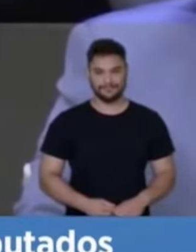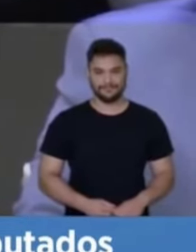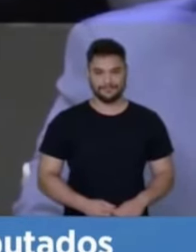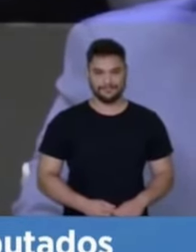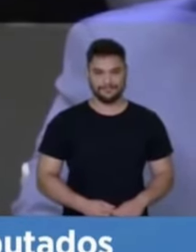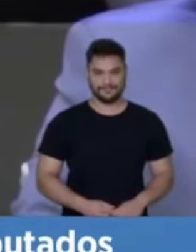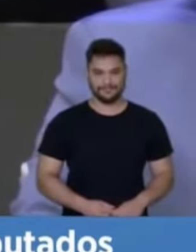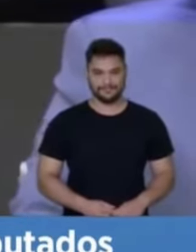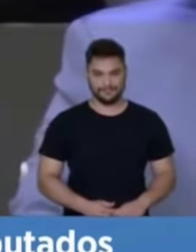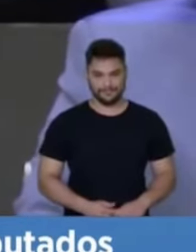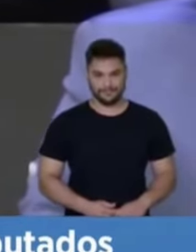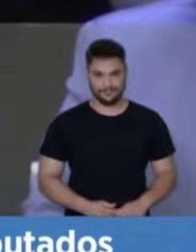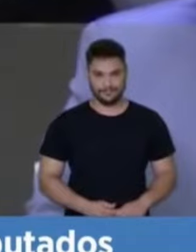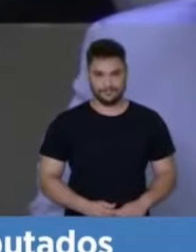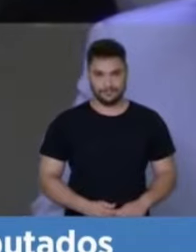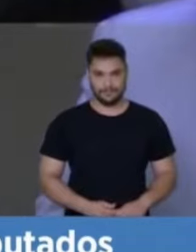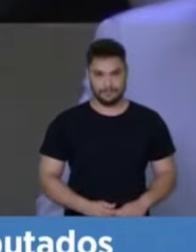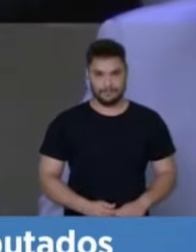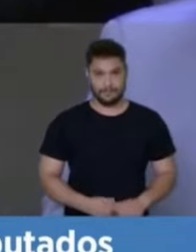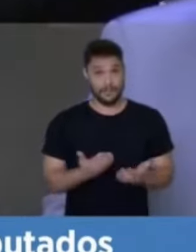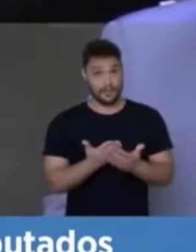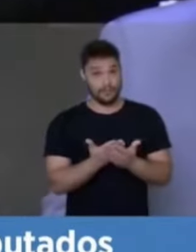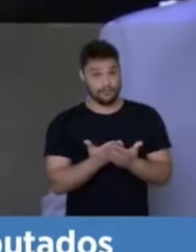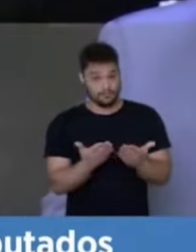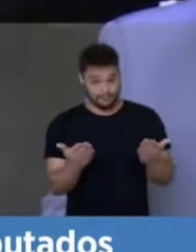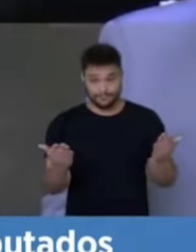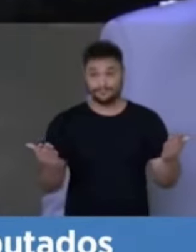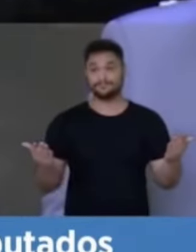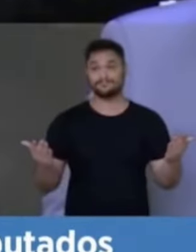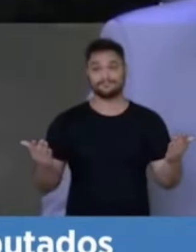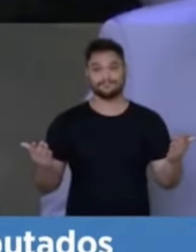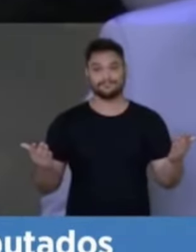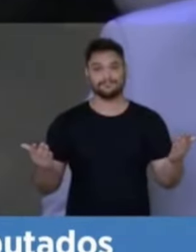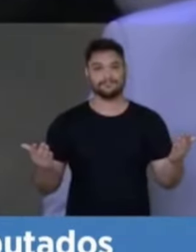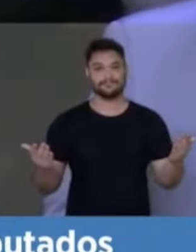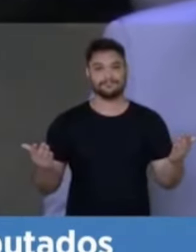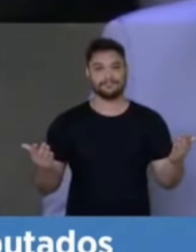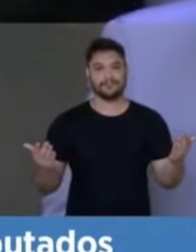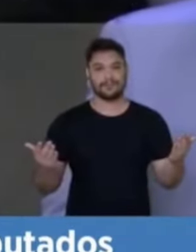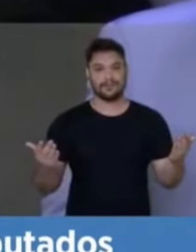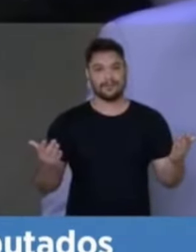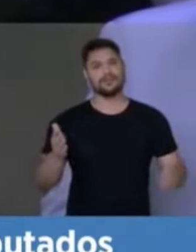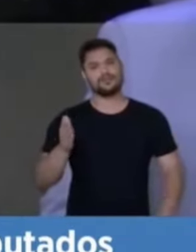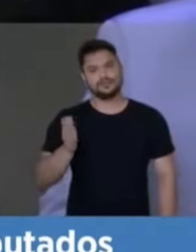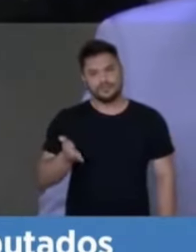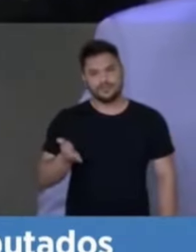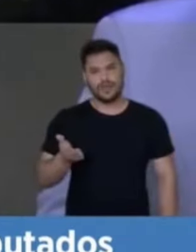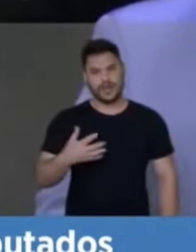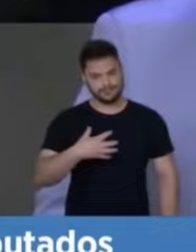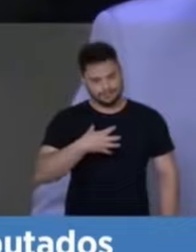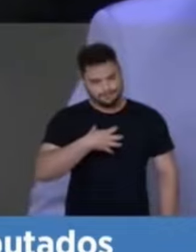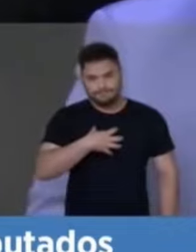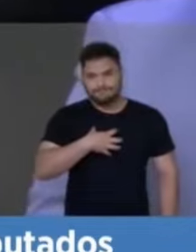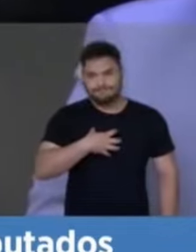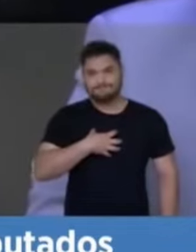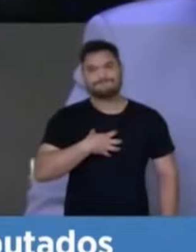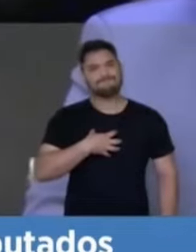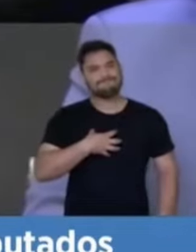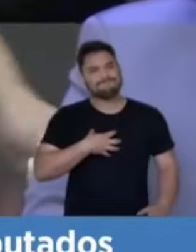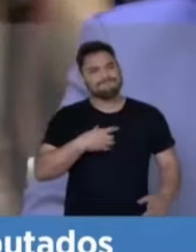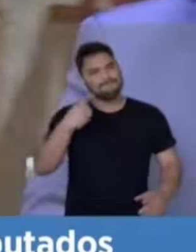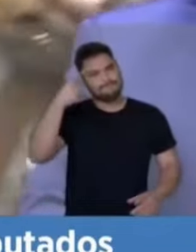Lira, que o ano passado até que se comportou, parece que esse ano ele quer se aproximar dos bolsonaristas,